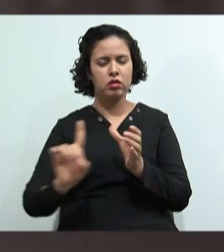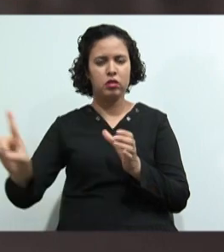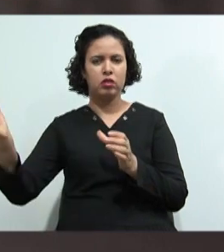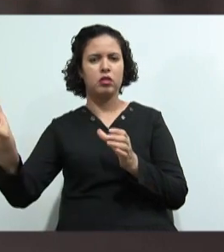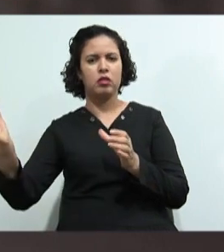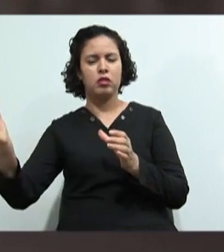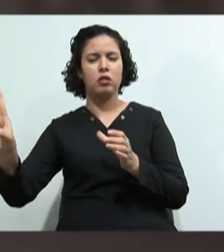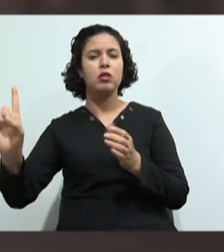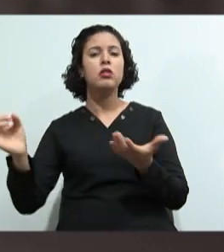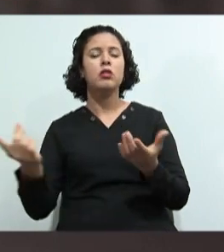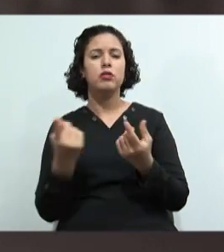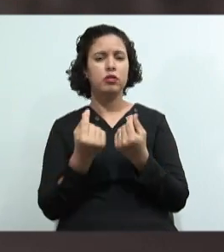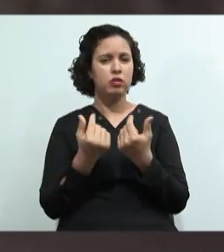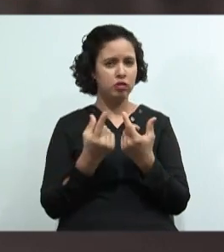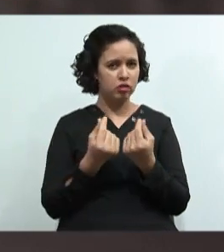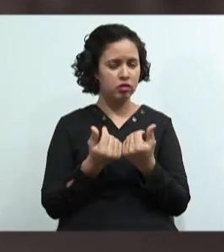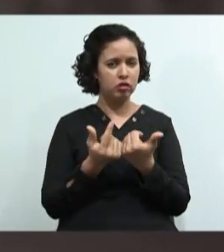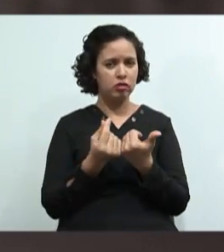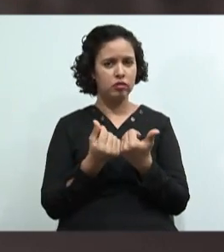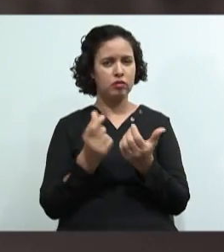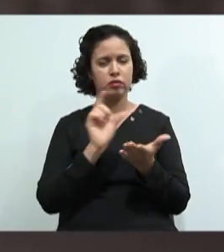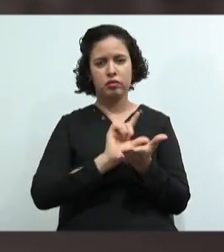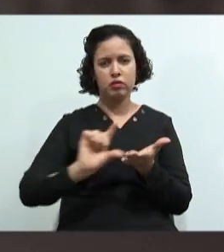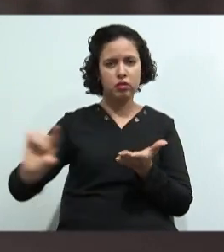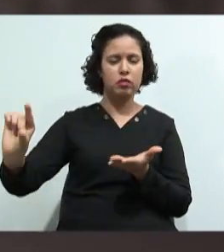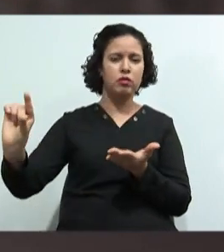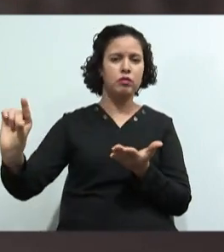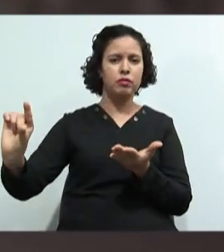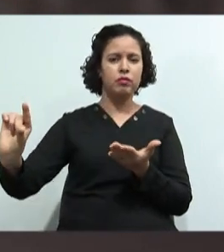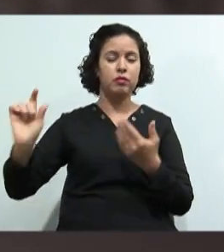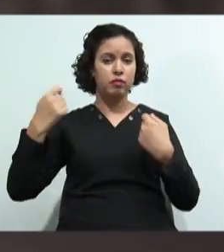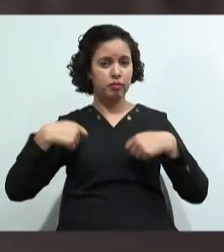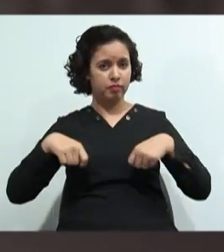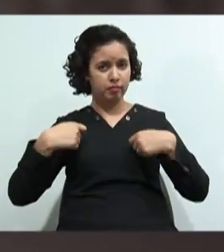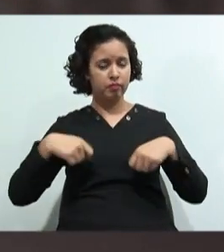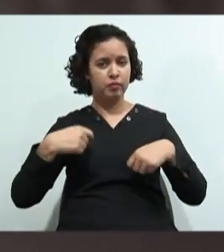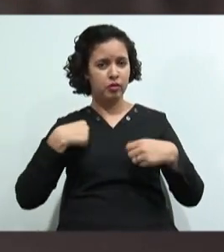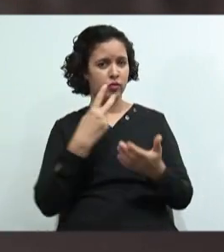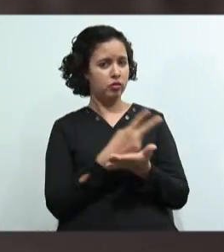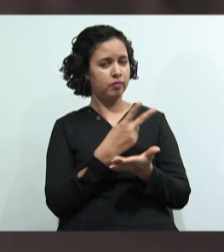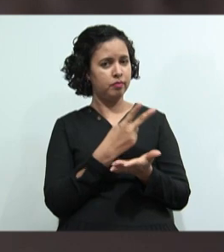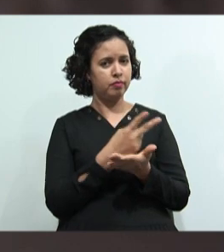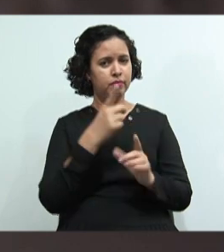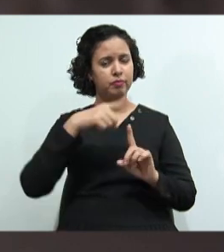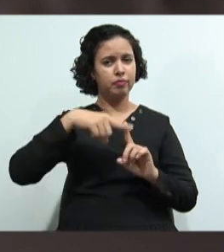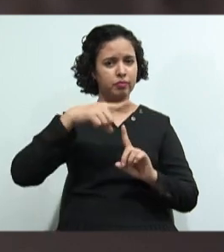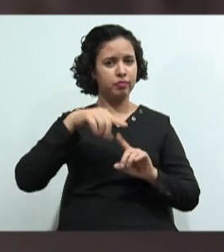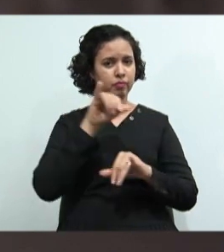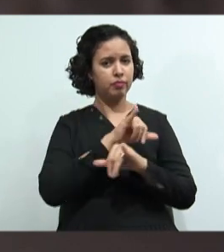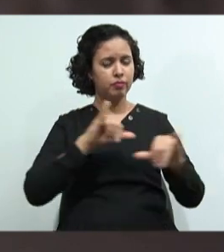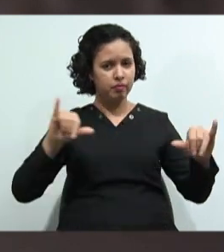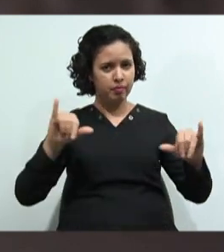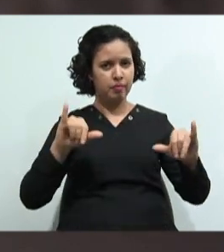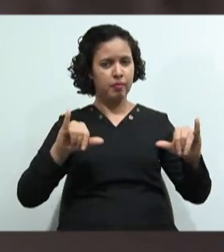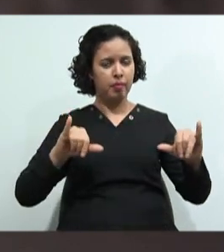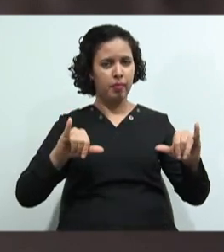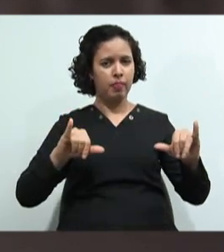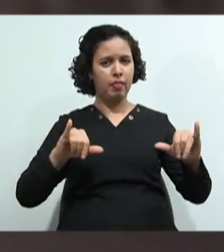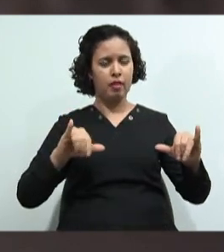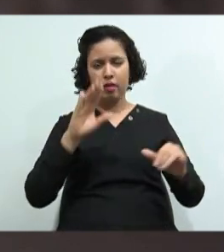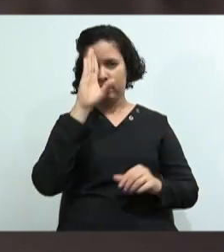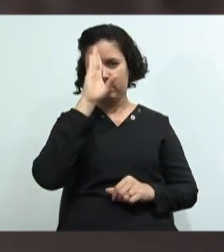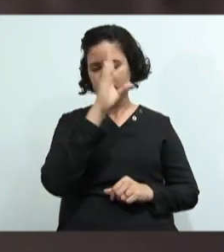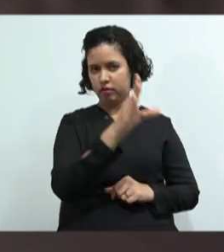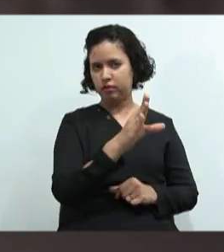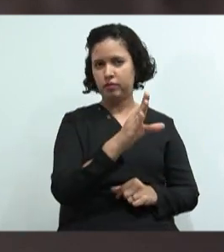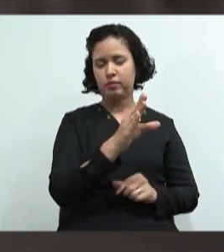de capital de giro vai sair. Eu vou continuar com o mesmo tipo de marketing, eu vou continuar com aquela mesma linha de